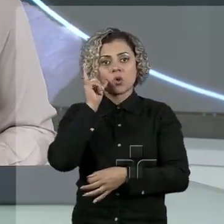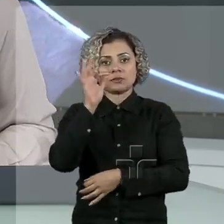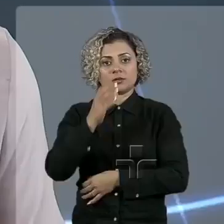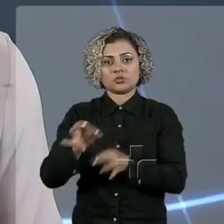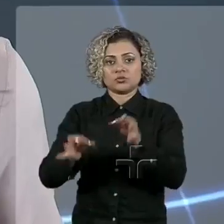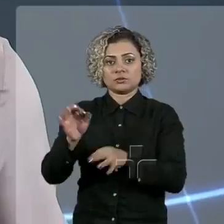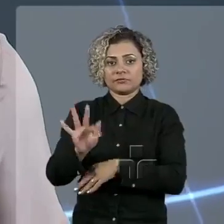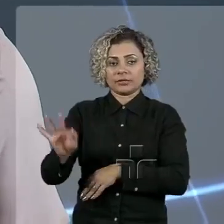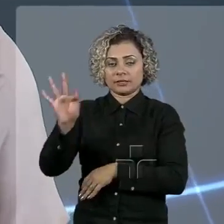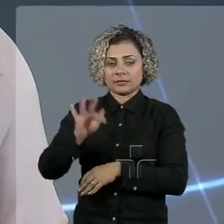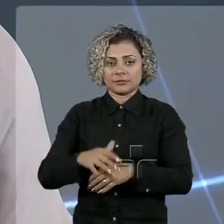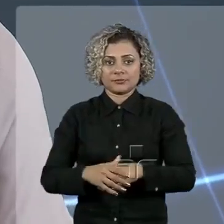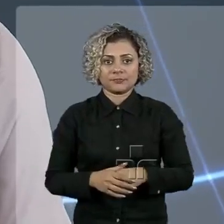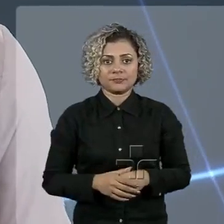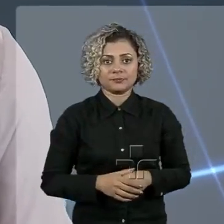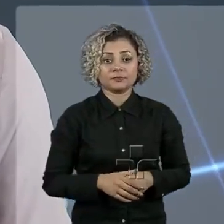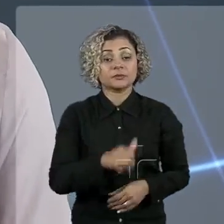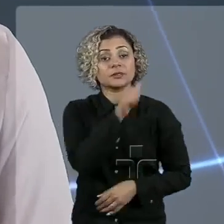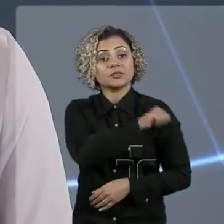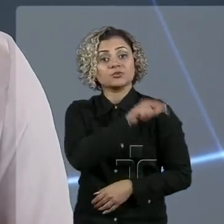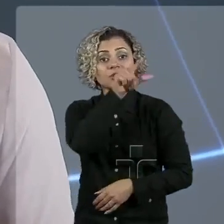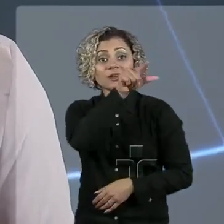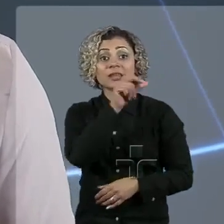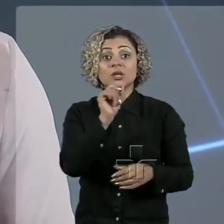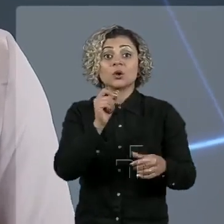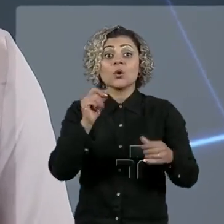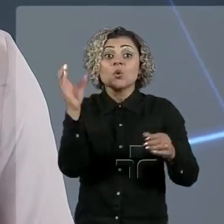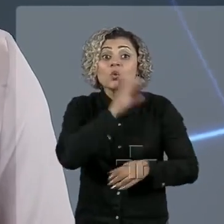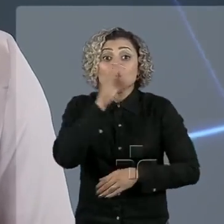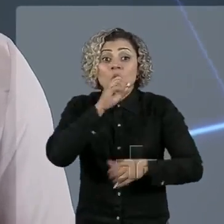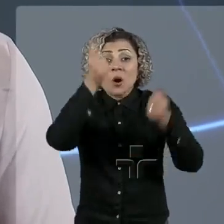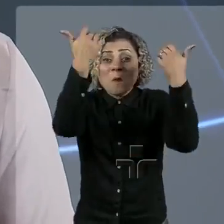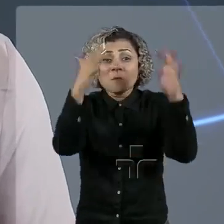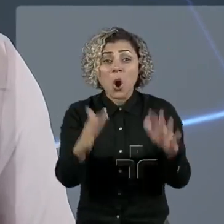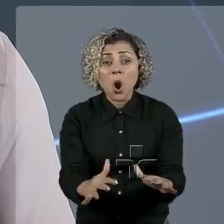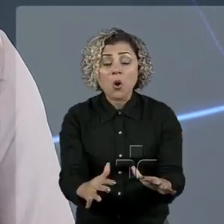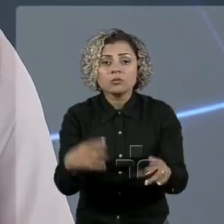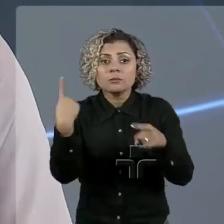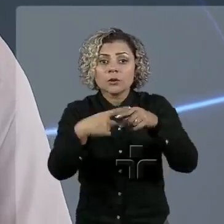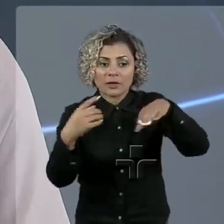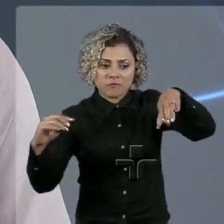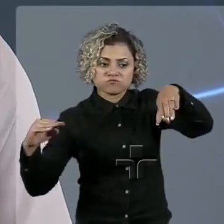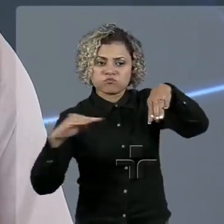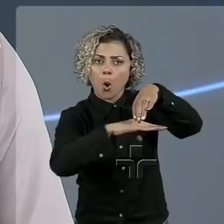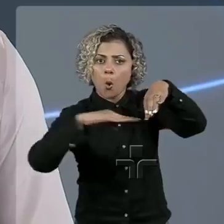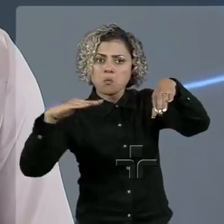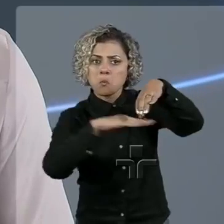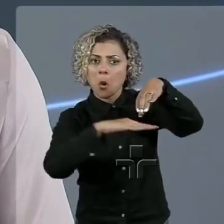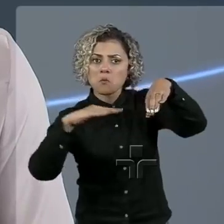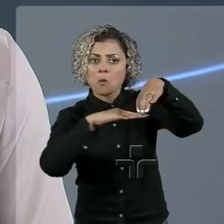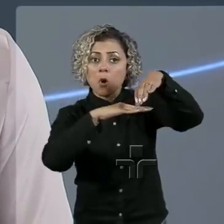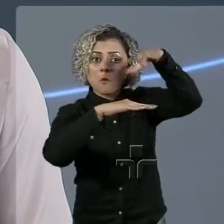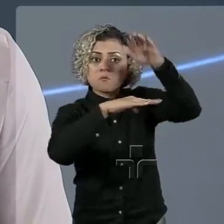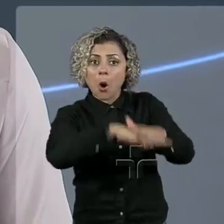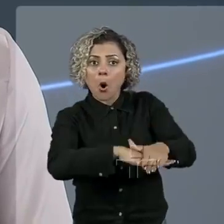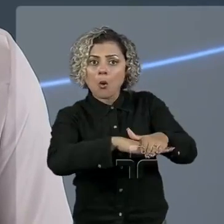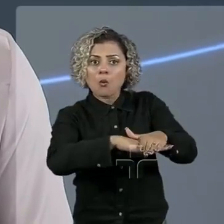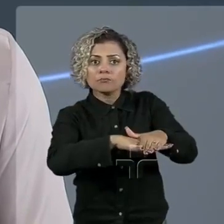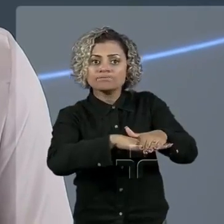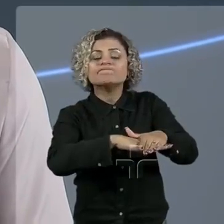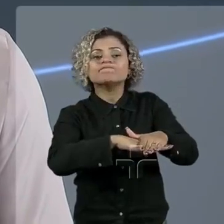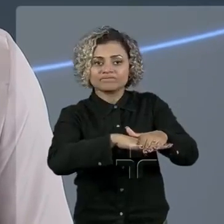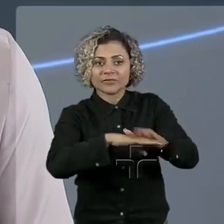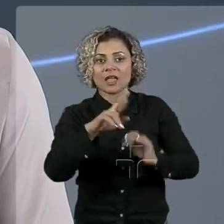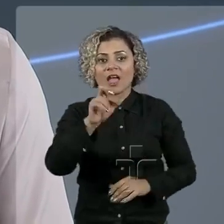Federal. O Rio de Janeiro entrou em estágio de crise. Um desabamento provocou a interdição do túnel